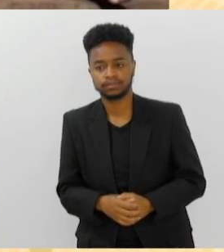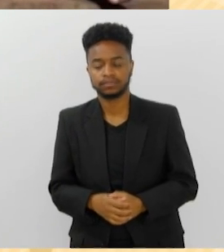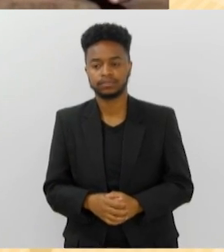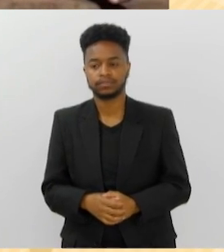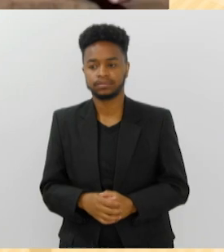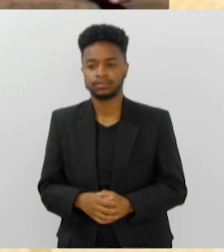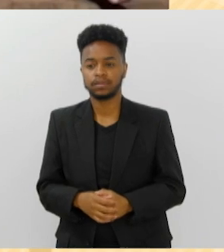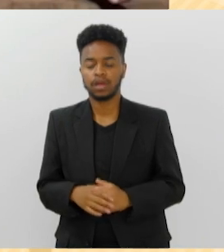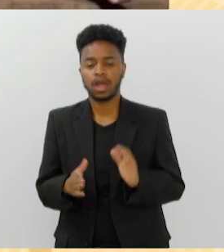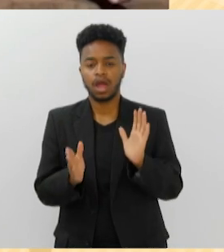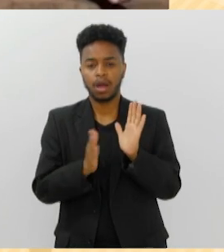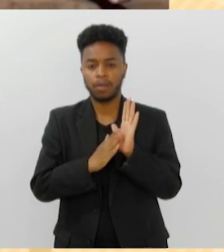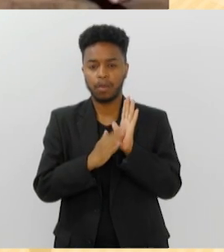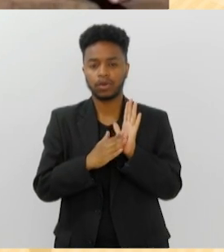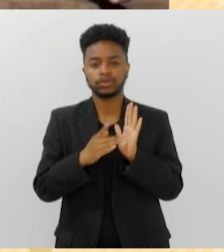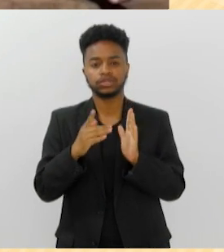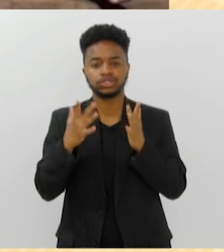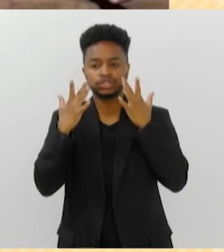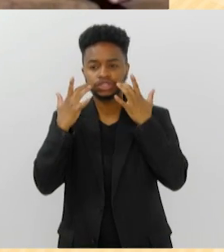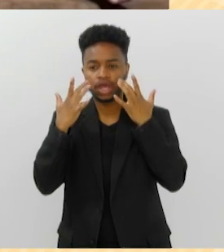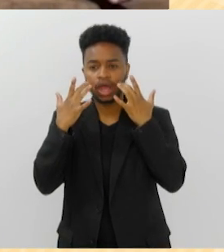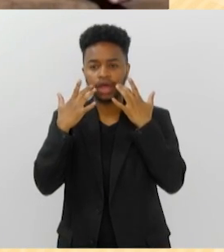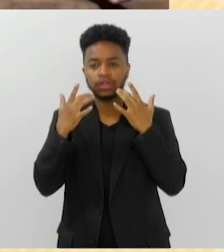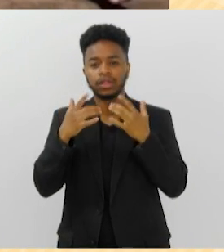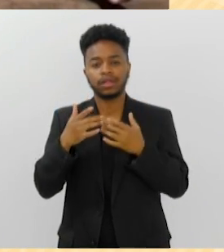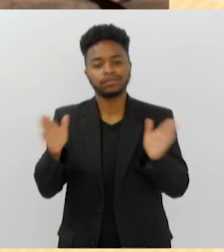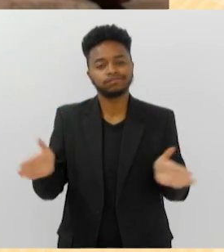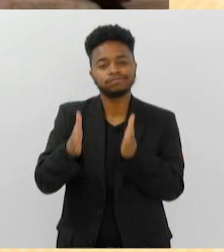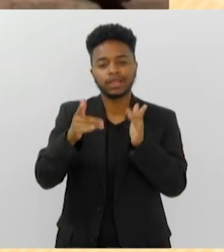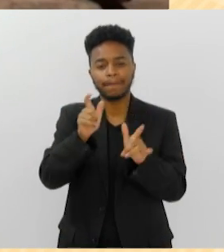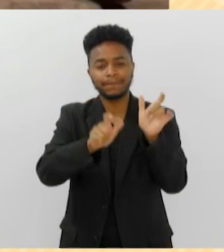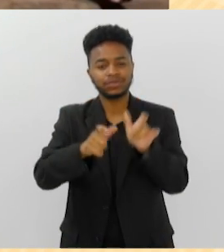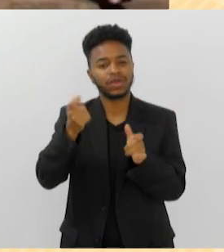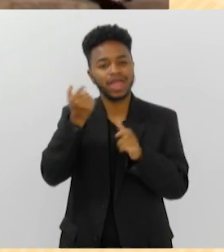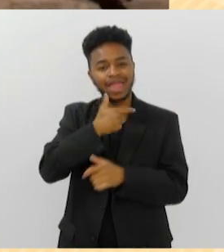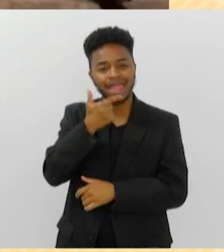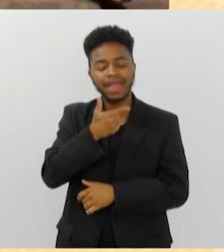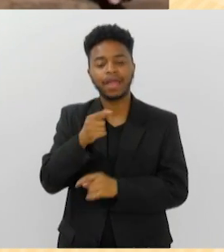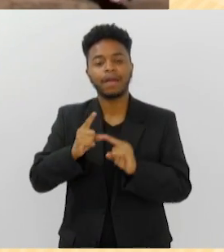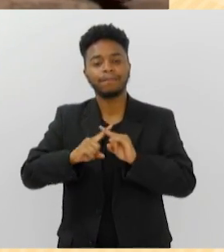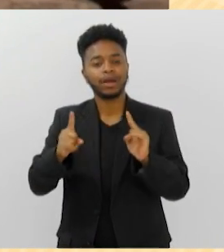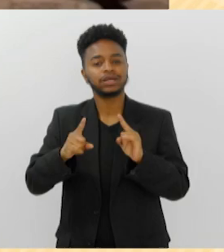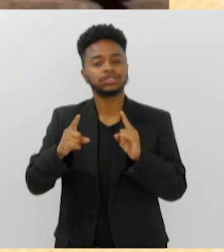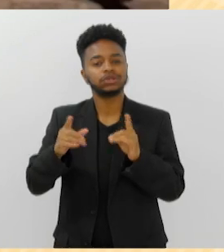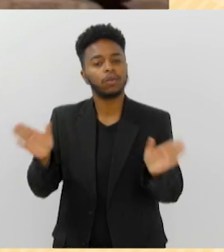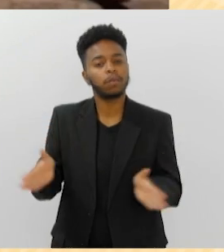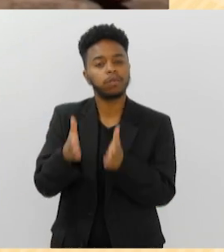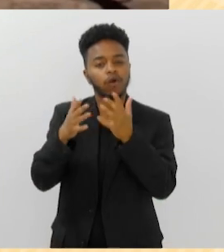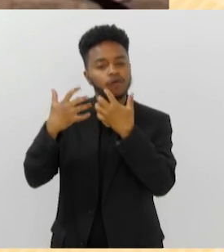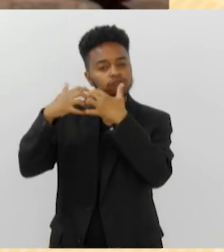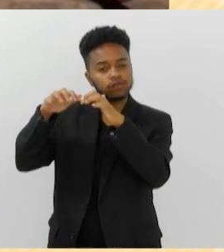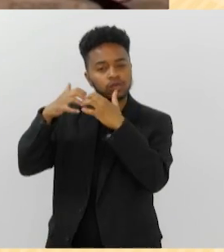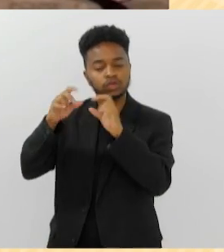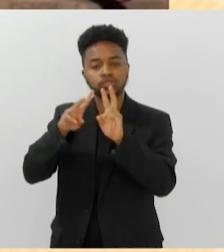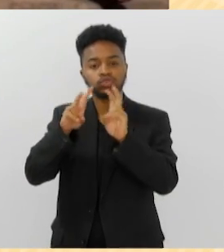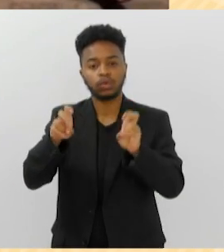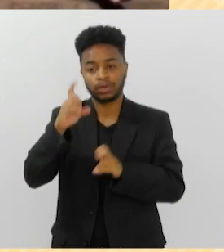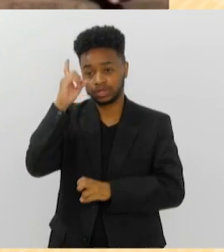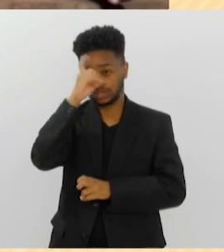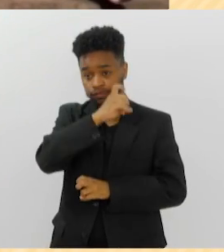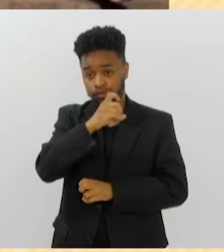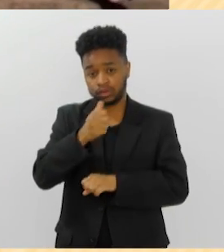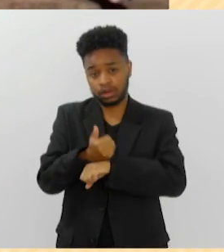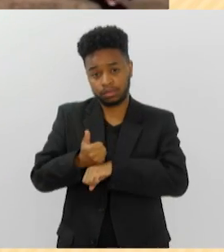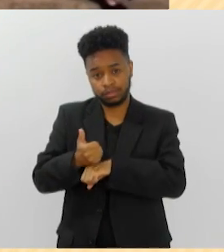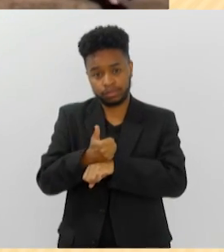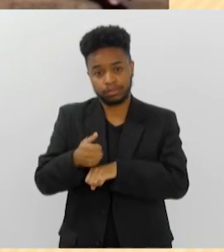A proposta do espetáculo, mesmo levando a plateia ao riso, é provocar uma forte reflexão sobre as dificuldades do exercício